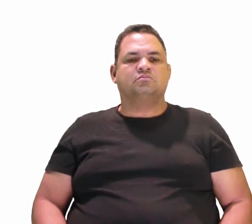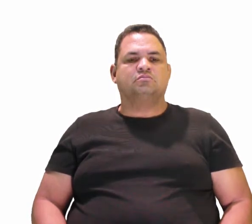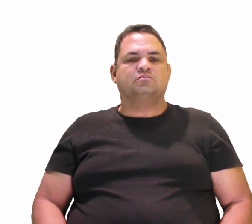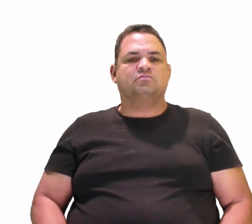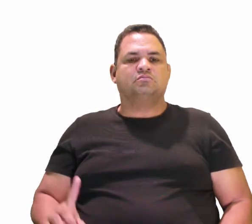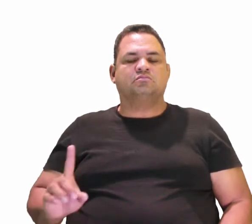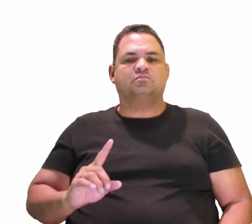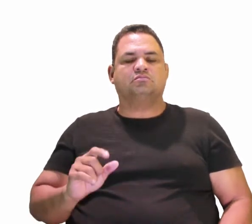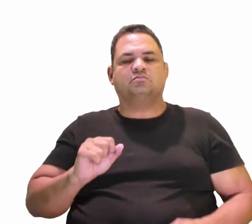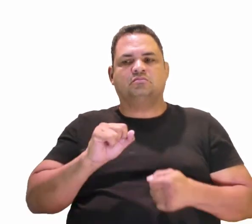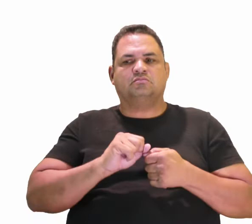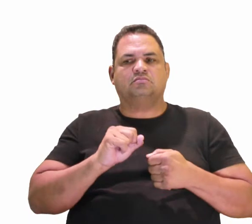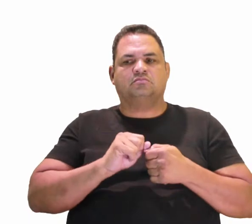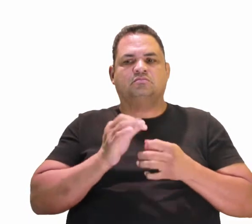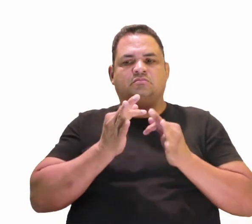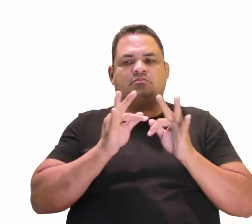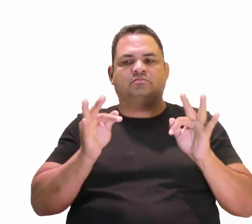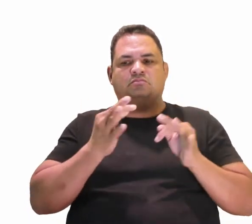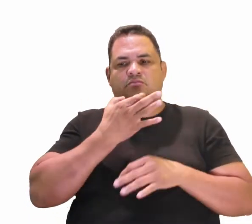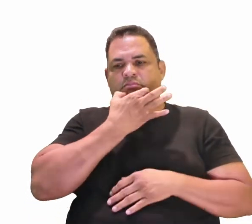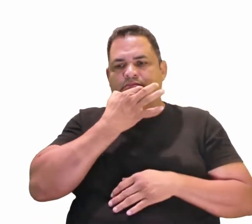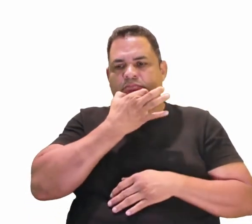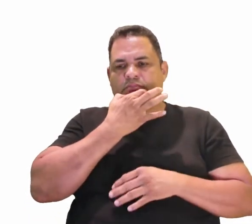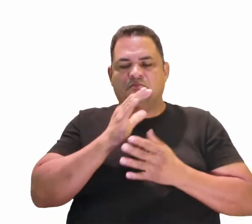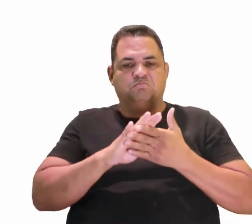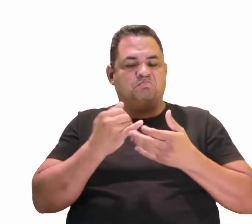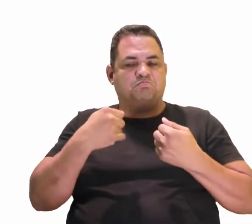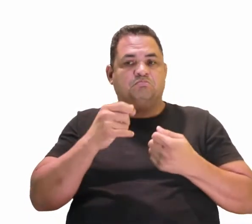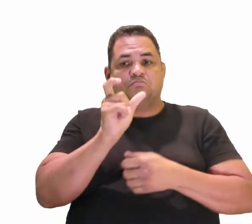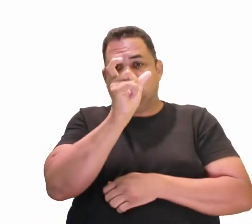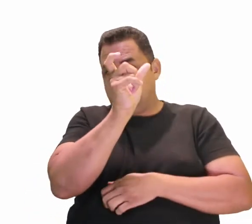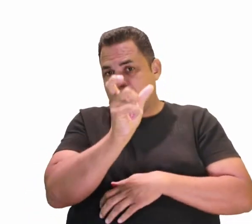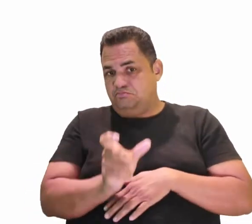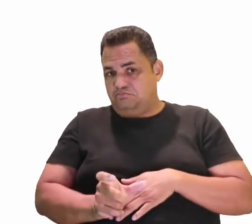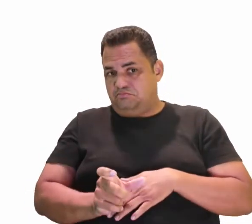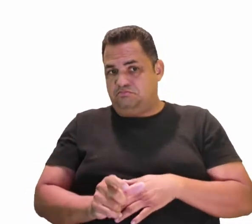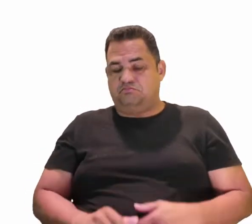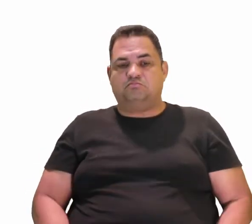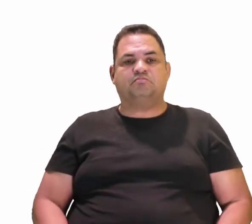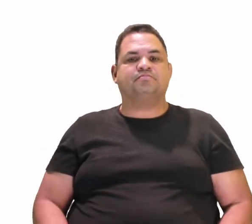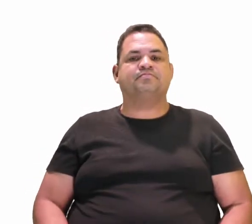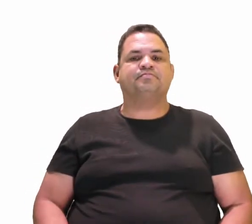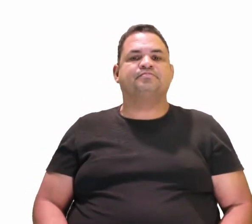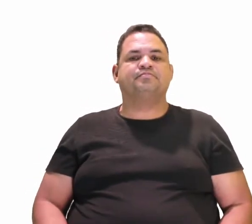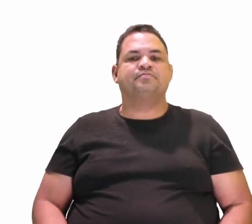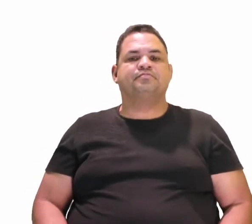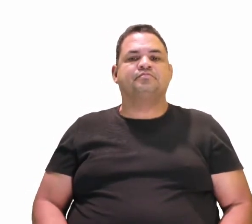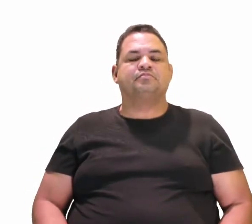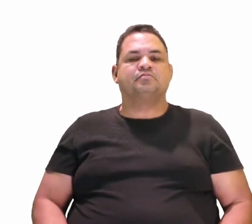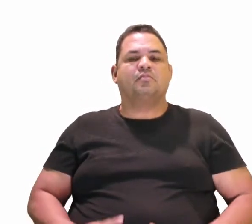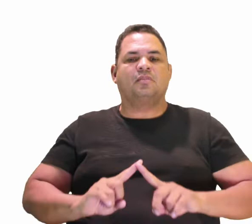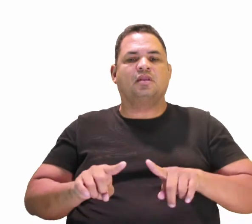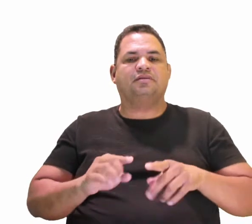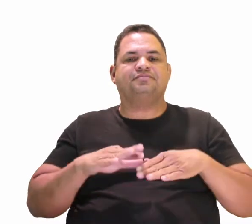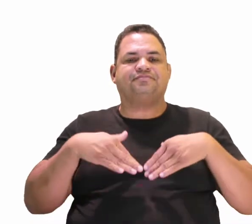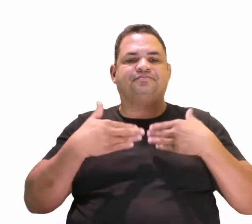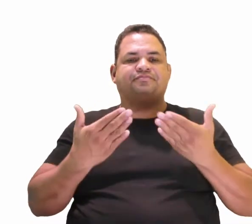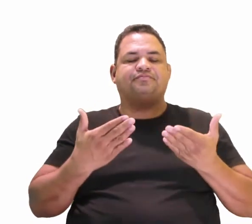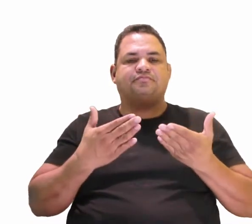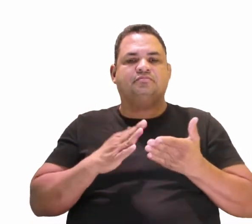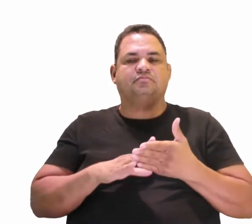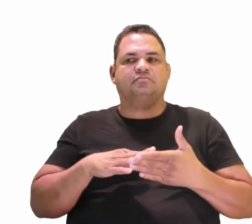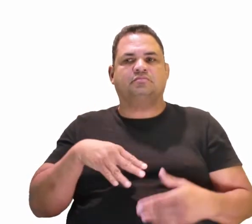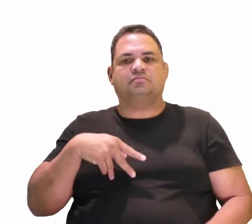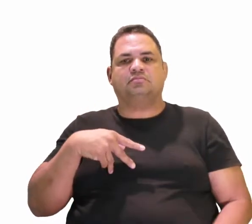faz frases em inglês sem o sujeito. Não existe essa questão do sujeito oculto, certo? Porém, quando se trata